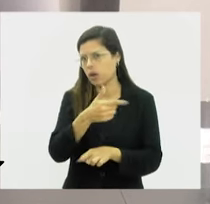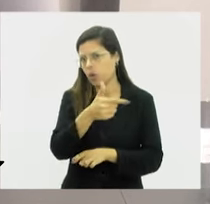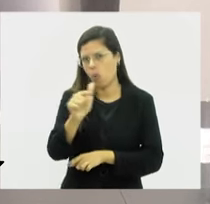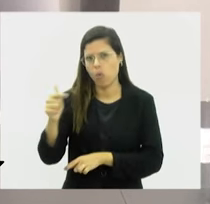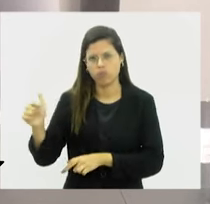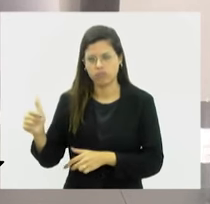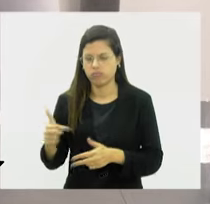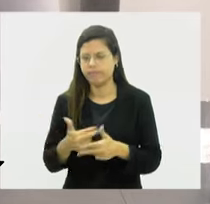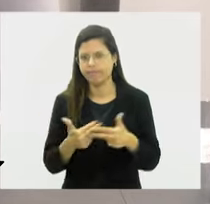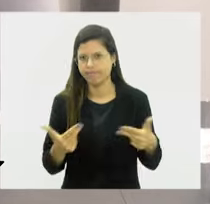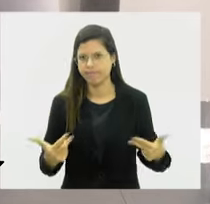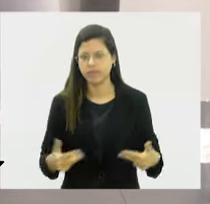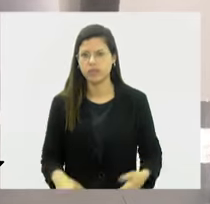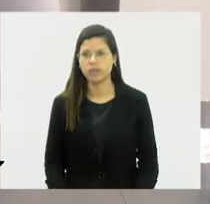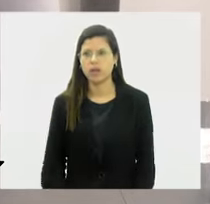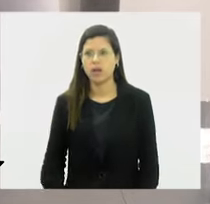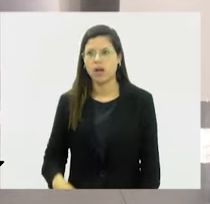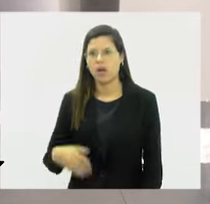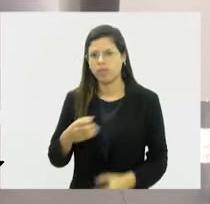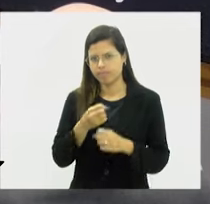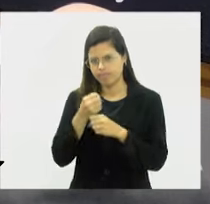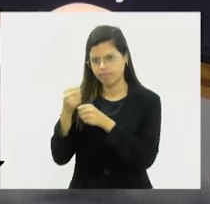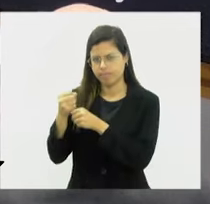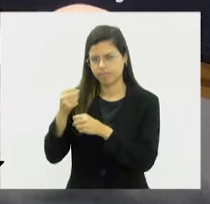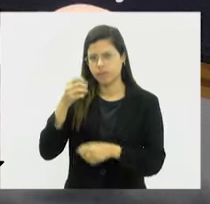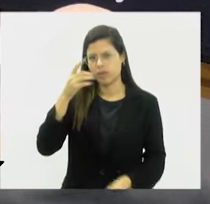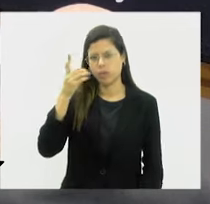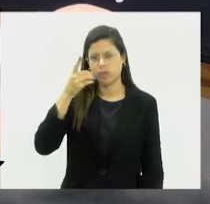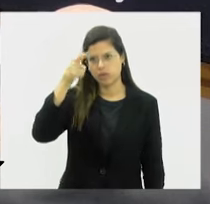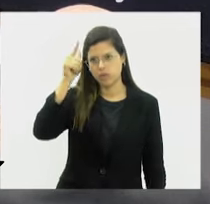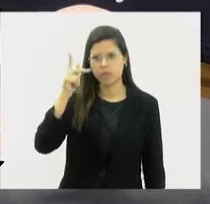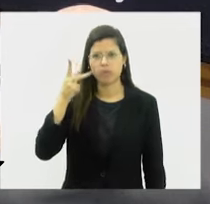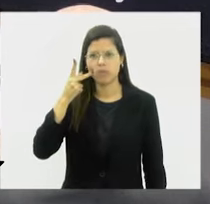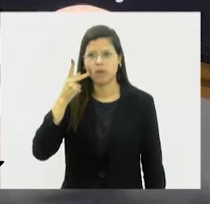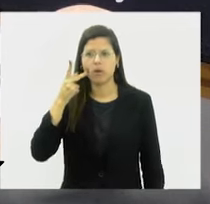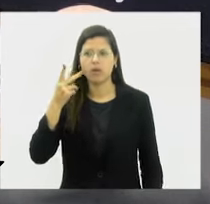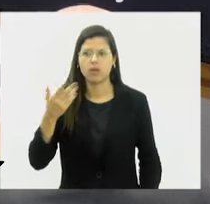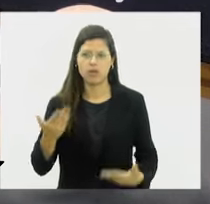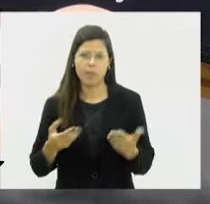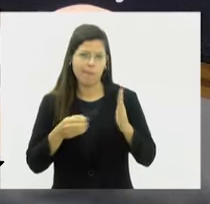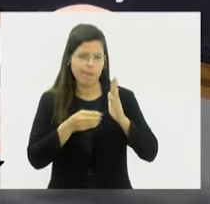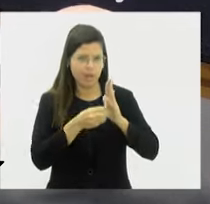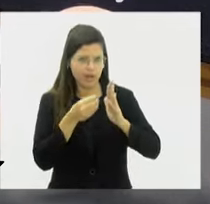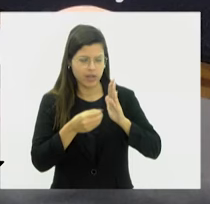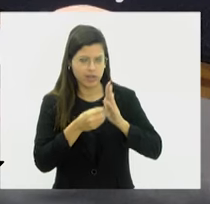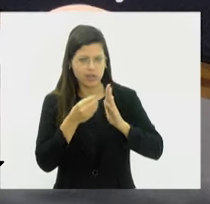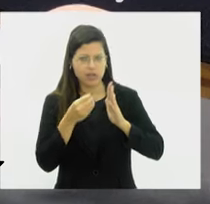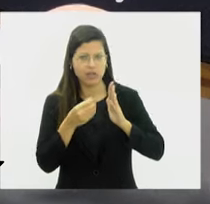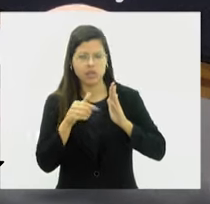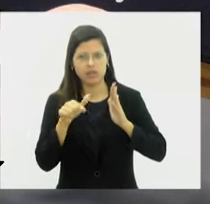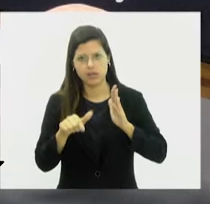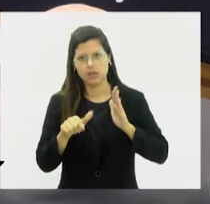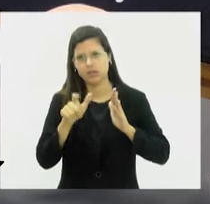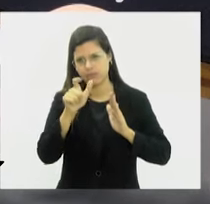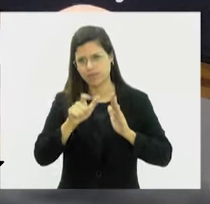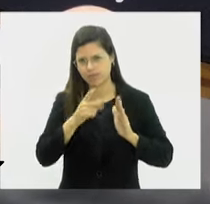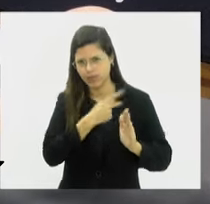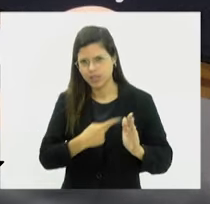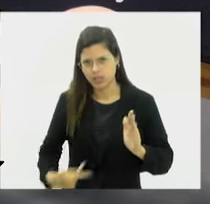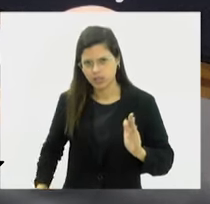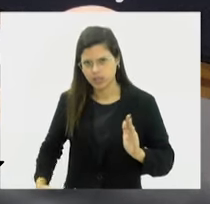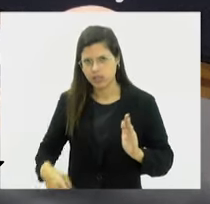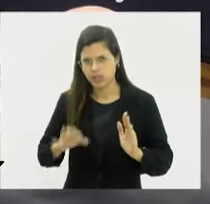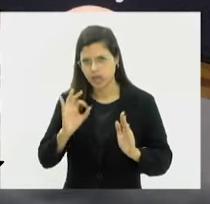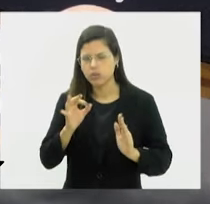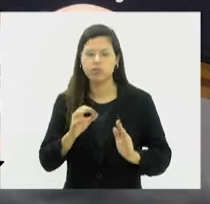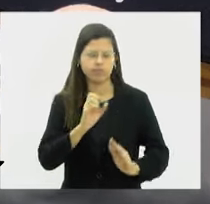providências. Passar a palavra para o deputado Luiz Paulo. Presidente, o parecerista foi Vossa Excelência, né? Não foi? Fui eu.